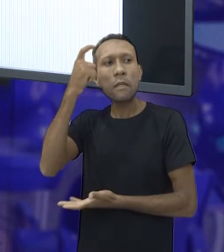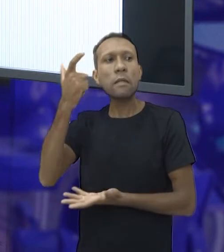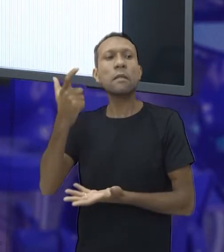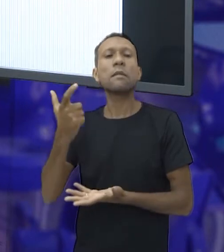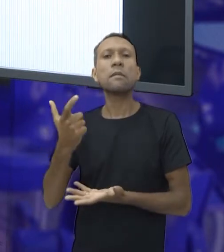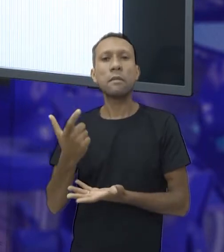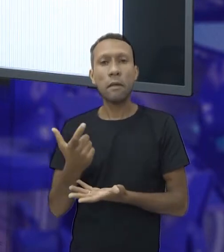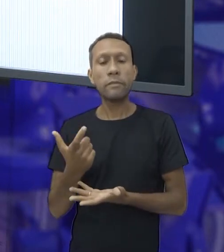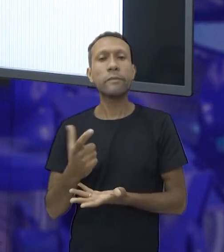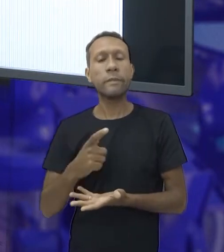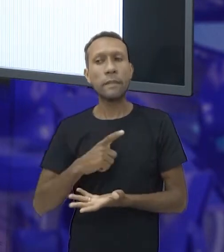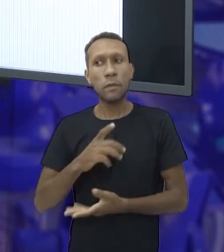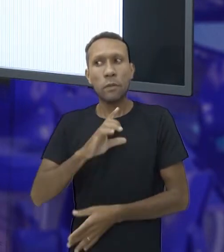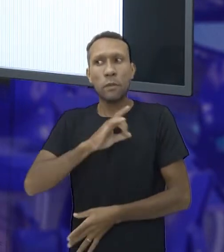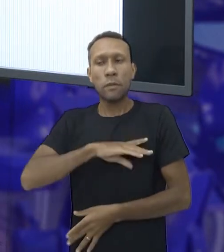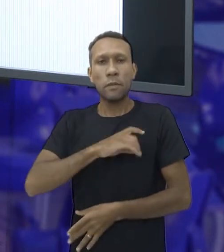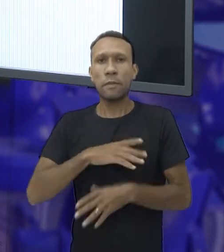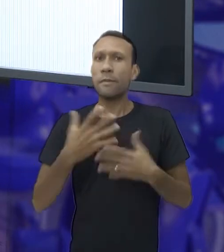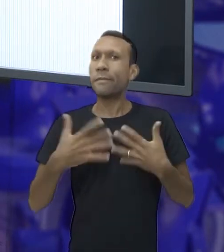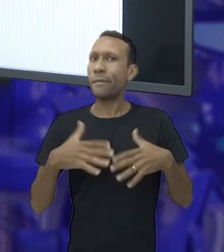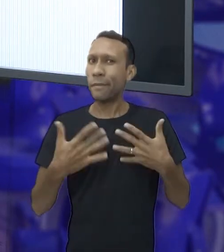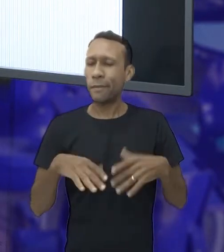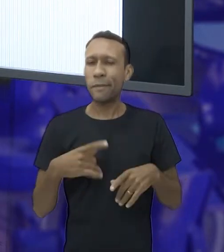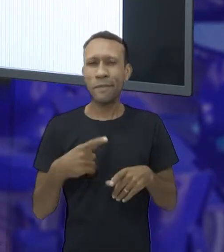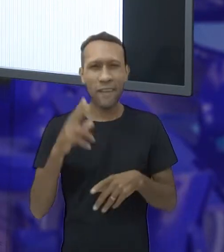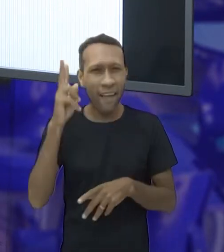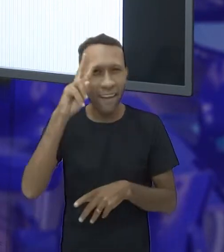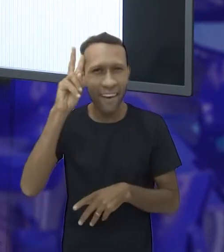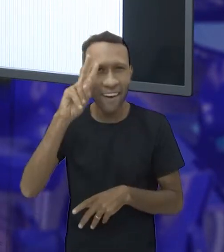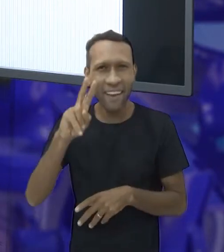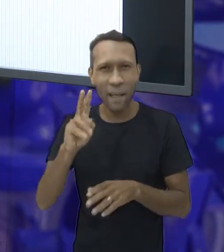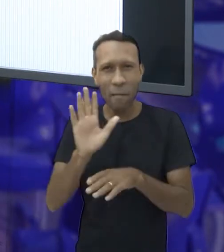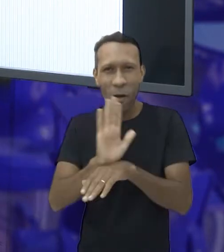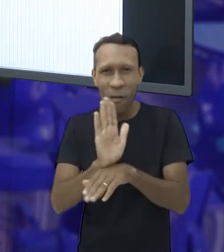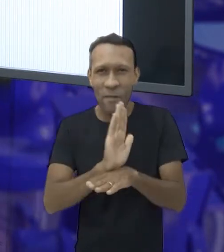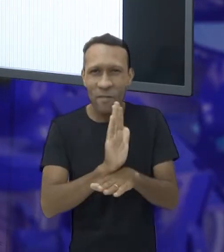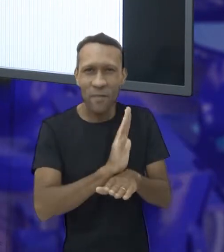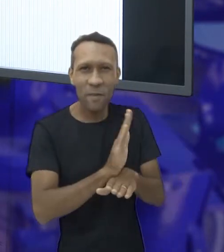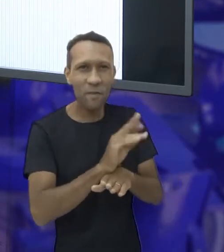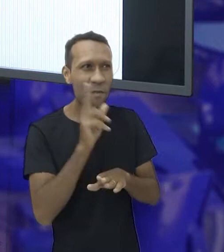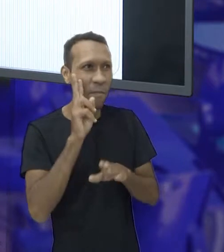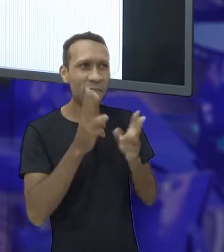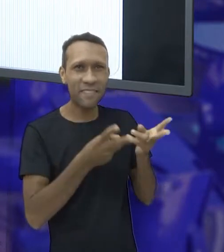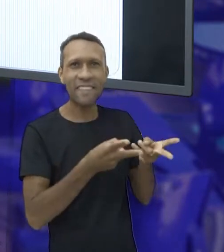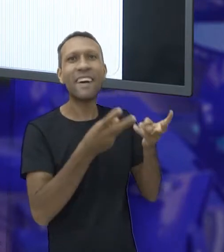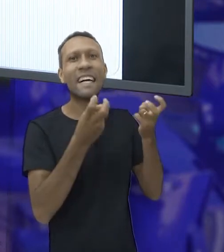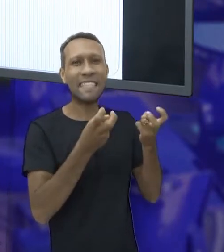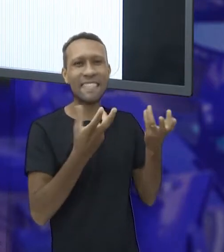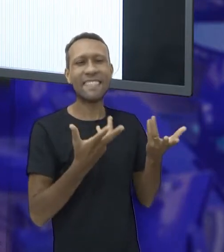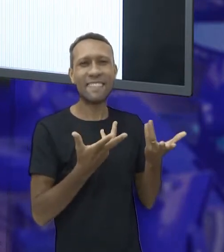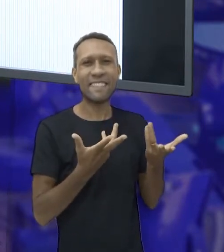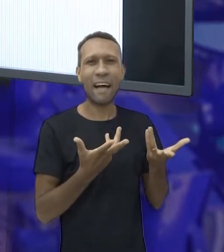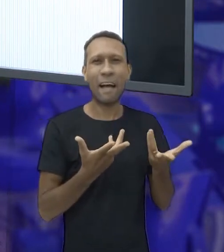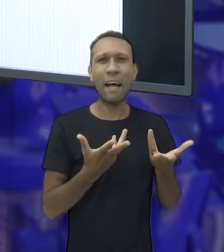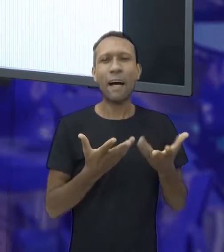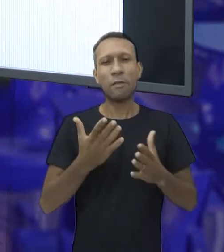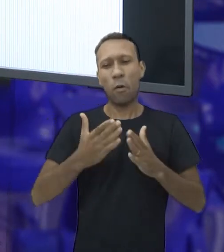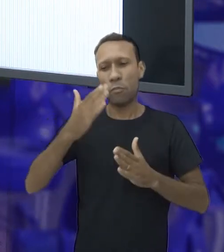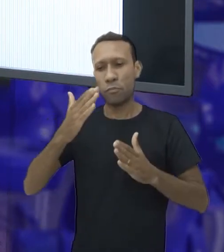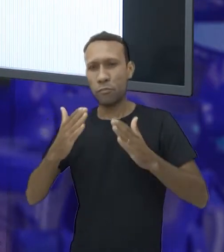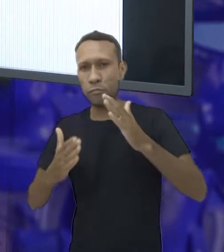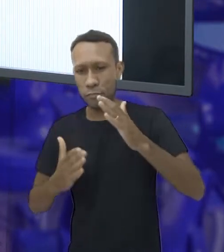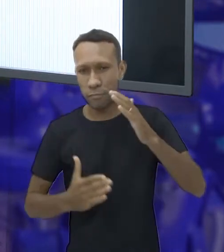nos dá um medinho, né? Por conta daqueles filmes cataclísmicos que nós assistimos quando mais jovens, como Exterminador do Futuro,